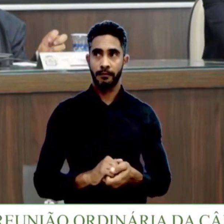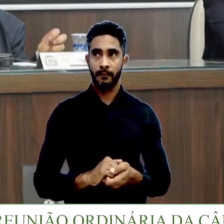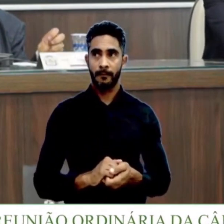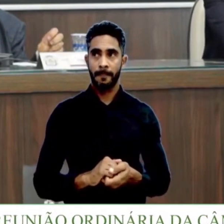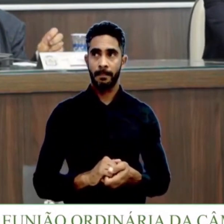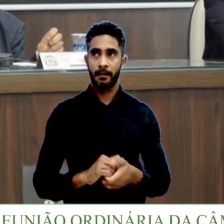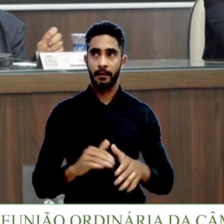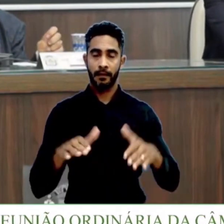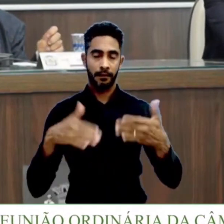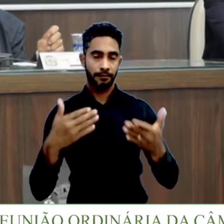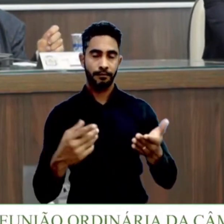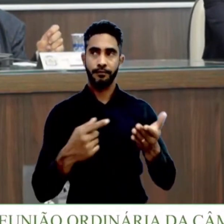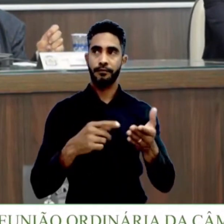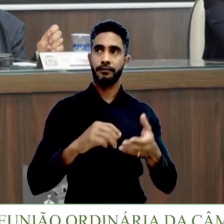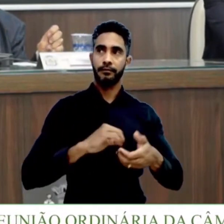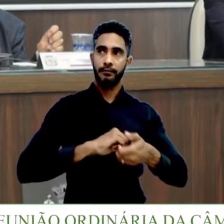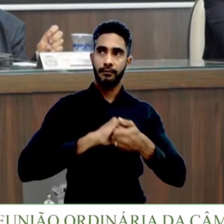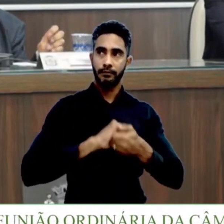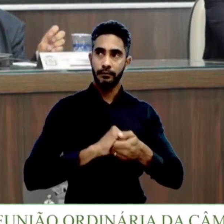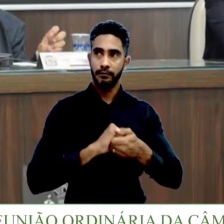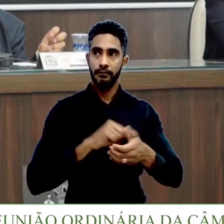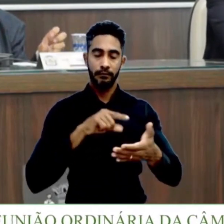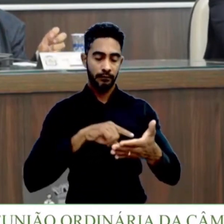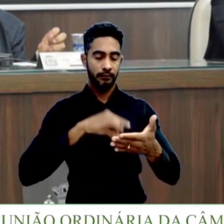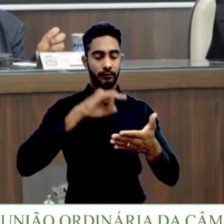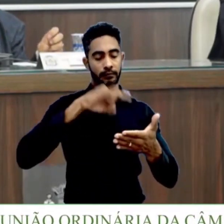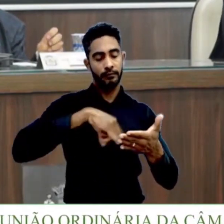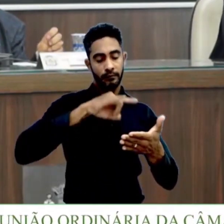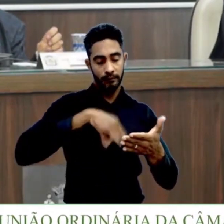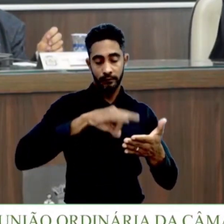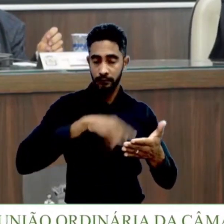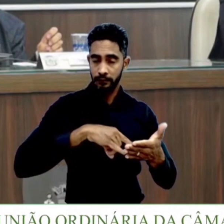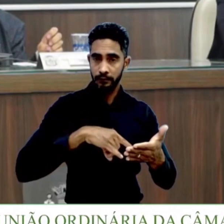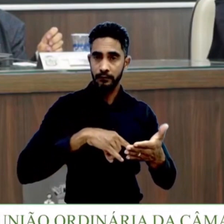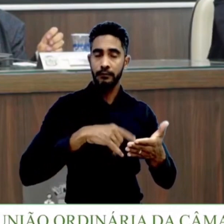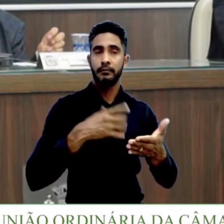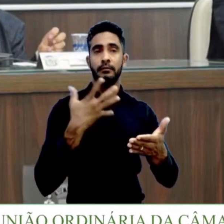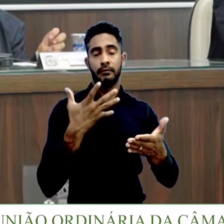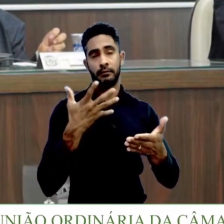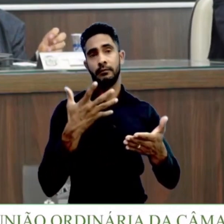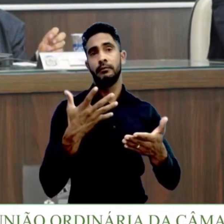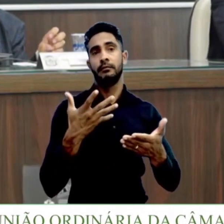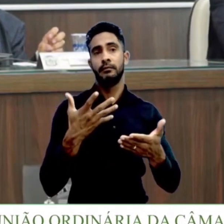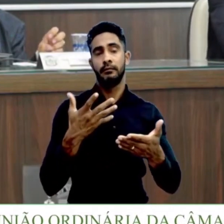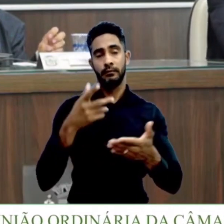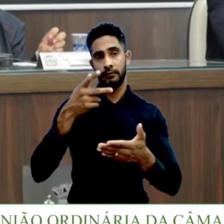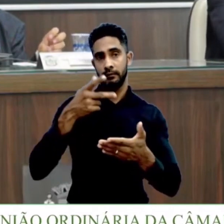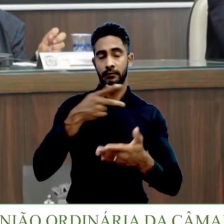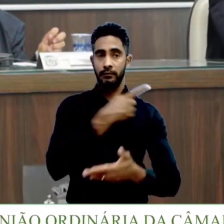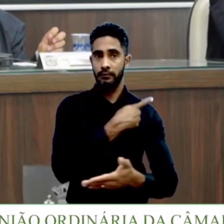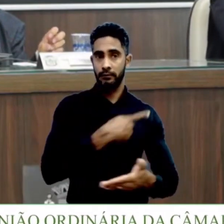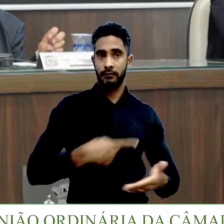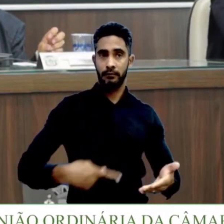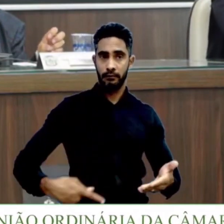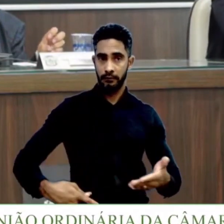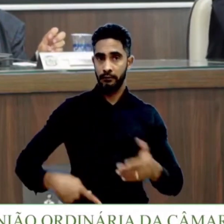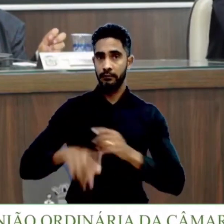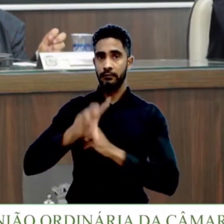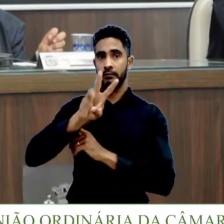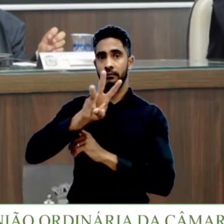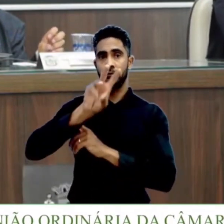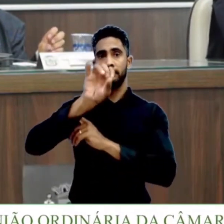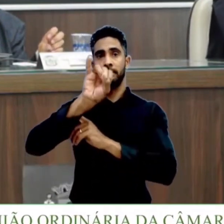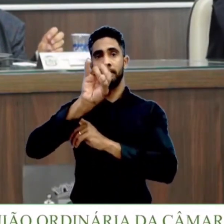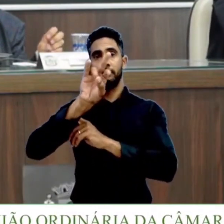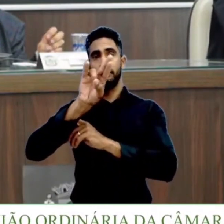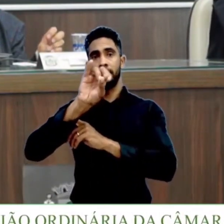Com cordiais cumprimentos, sirvo-me do presente instrumento para requerer a Vossa Excelência, senhor presidente da Câmara Municipal de Janaúba,